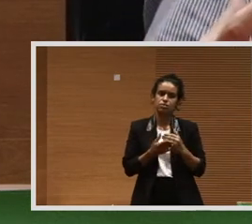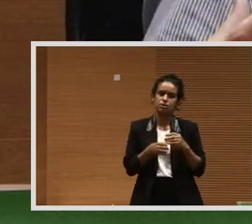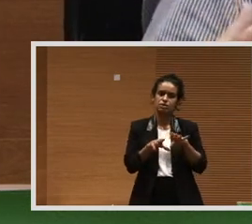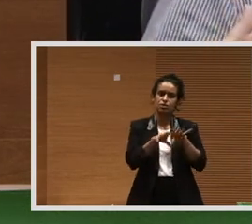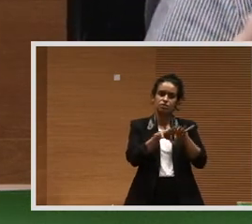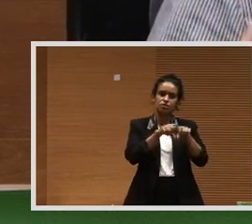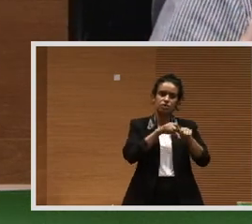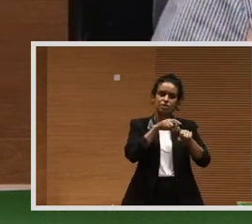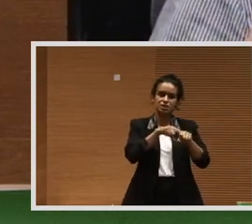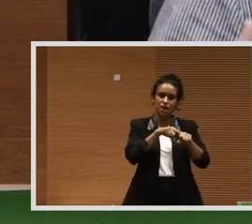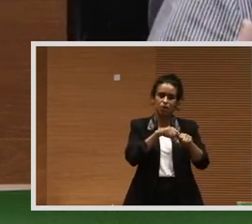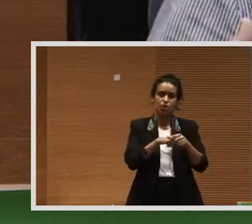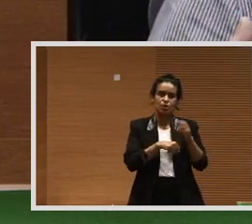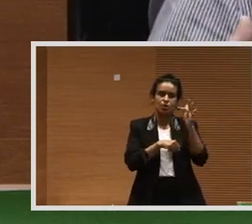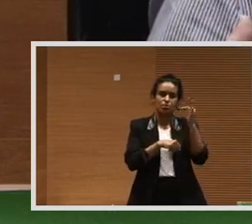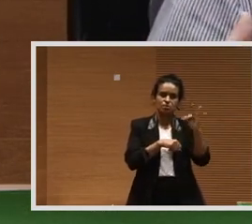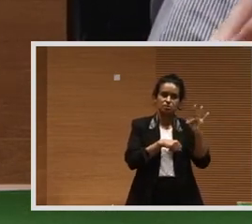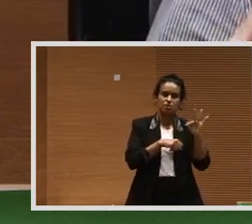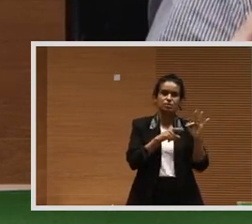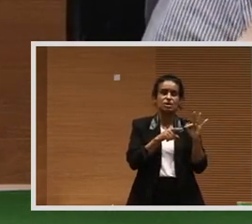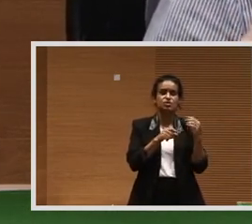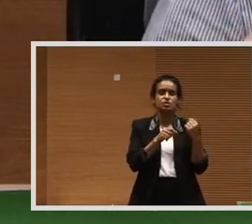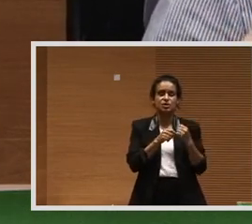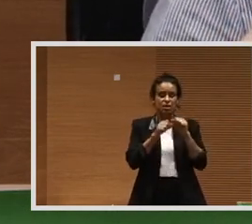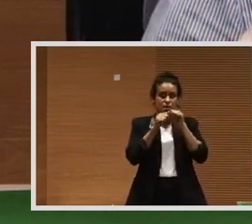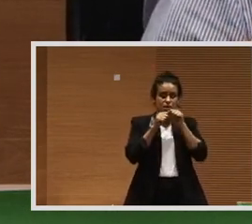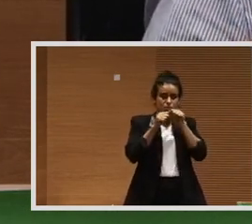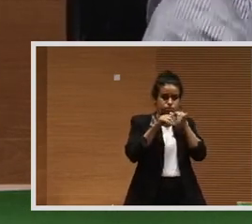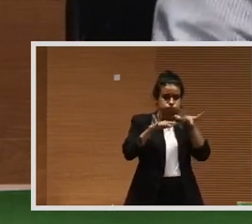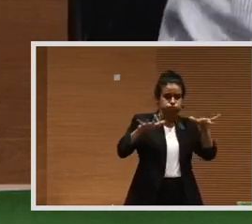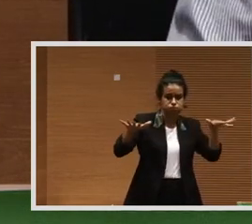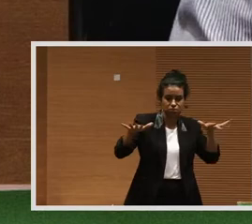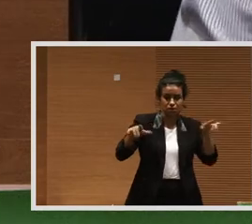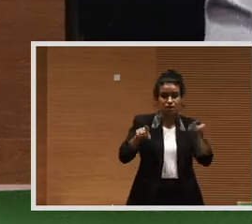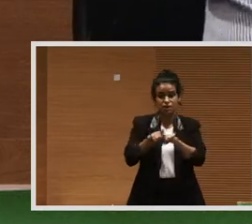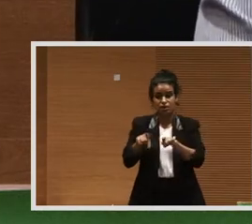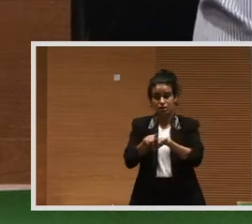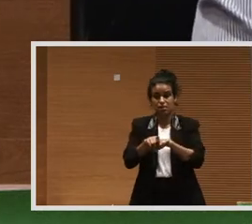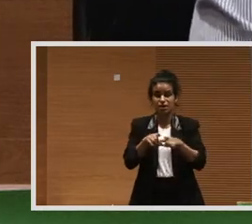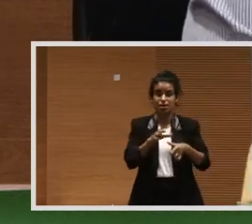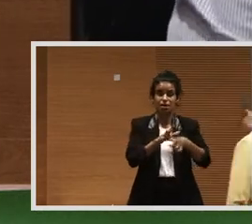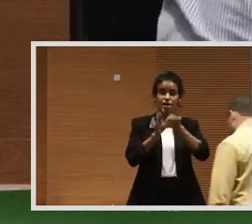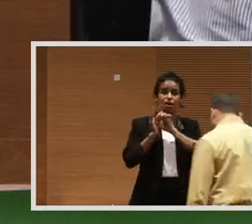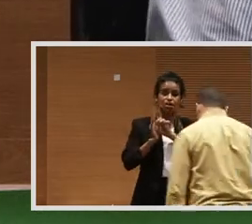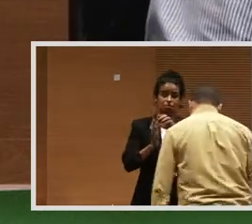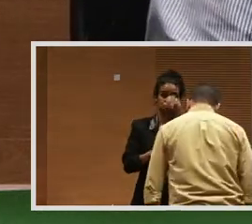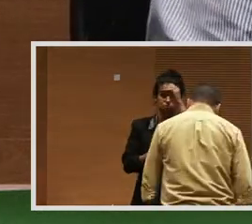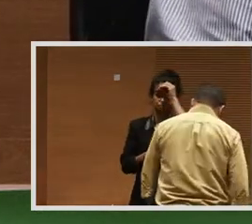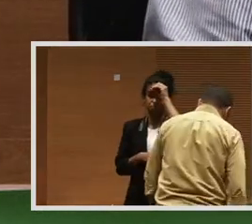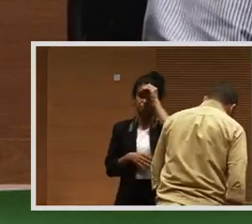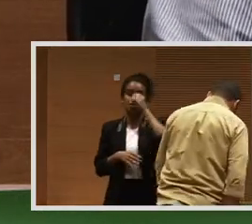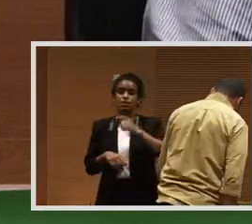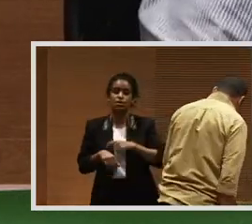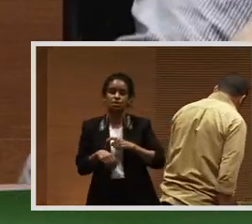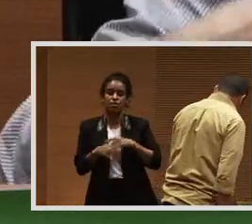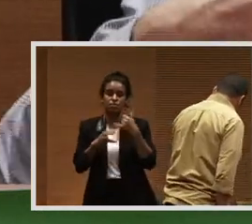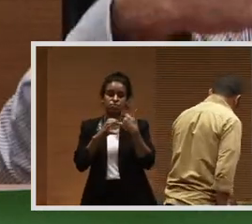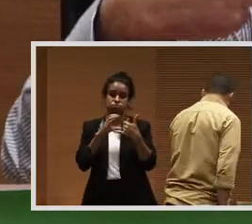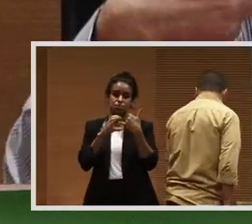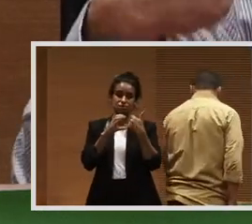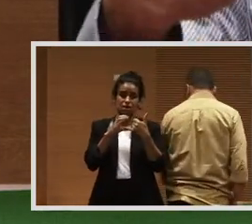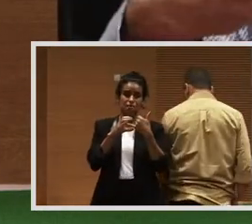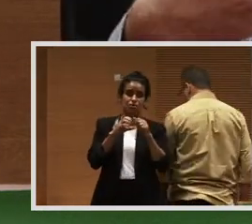de informação para um tempo de excesso de informação. Essas eleições, vivendo com enxurradas de WhatsApp, fala de excesso de informações.